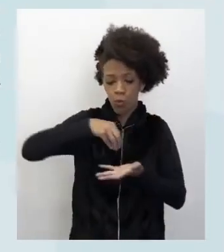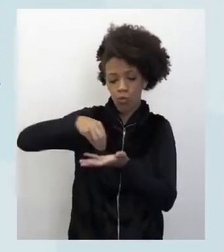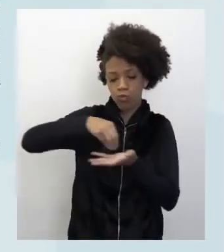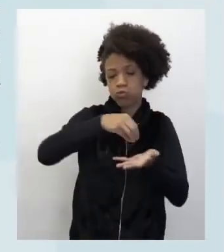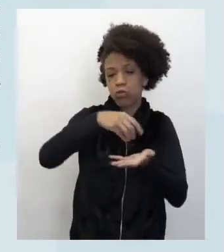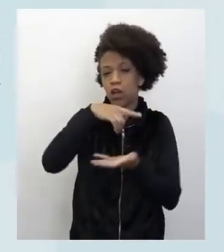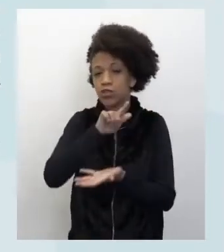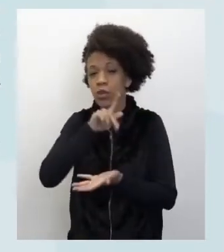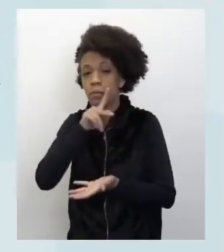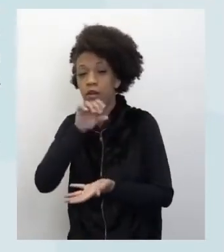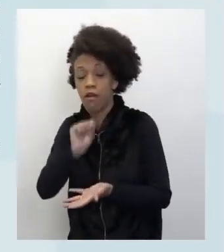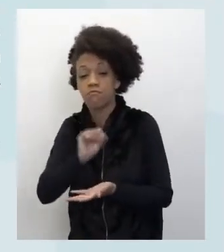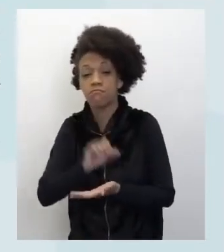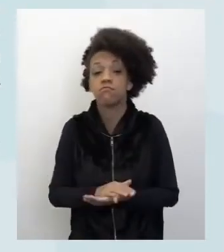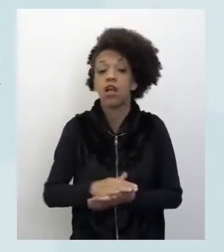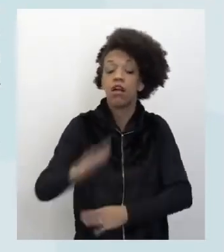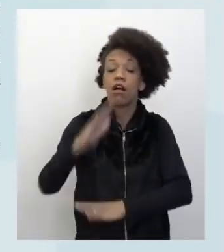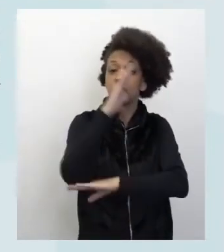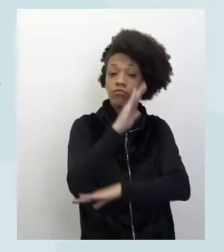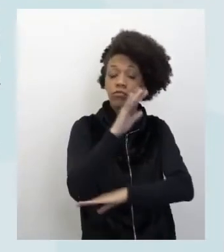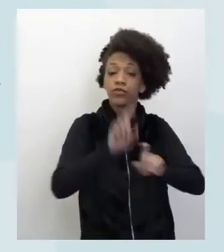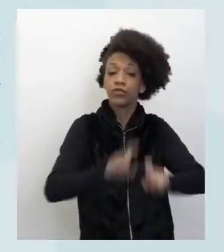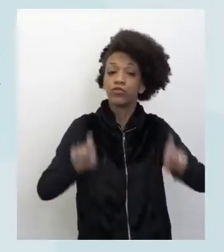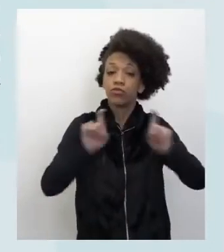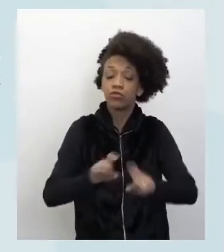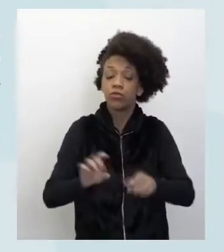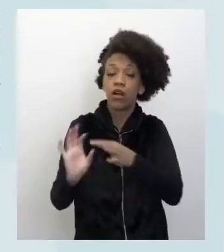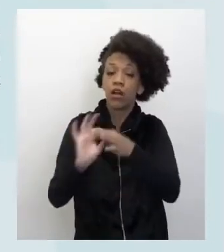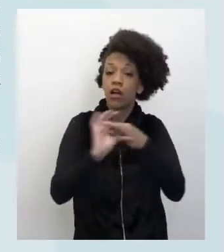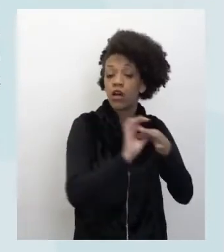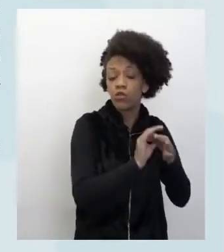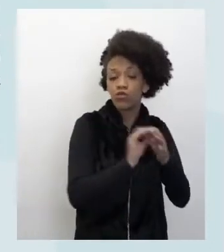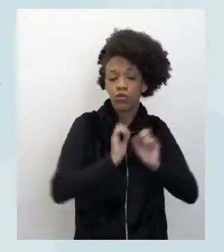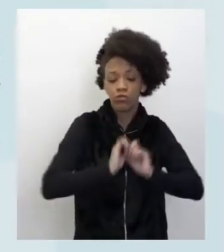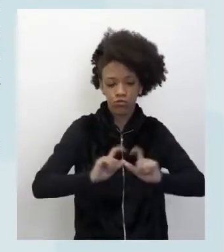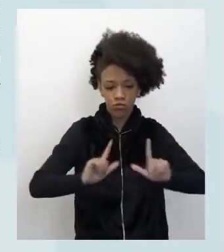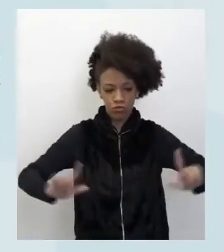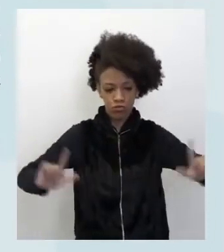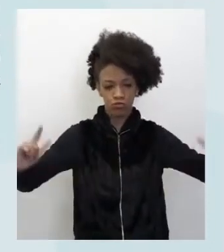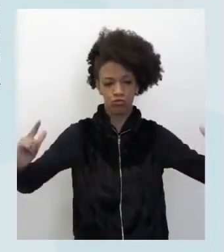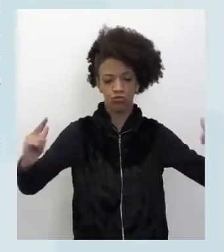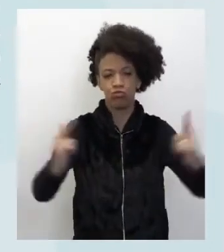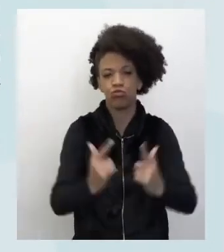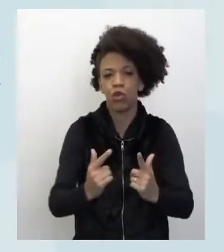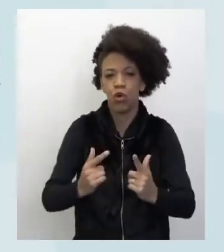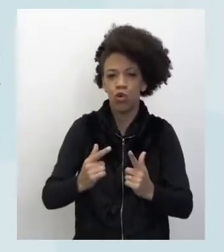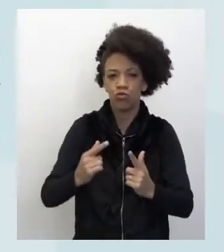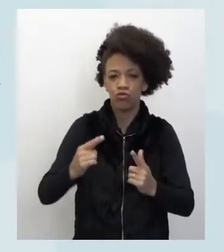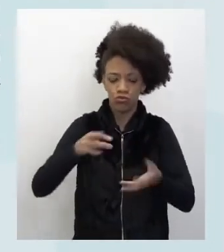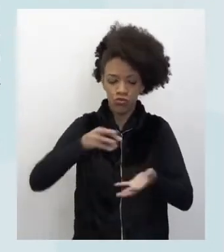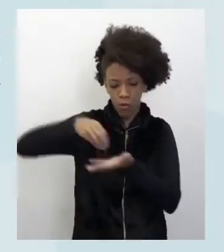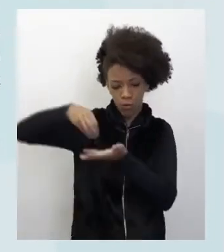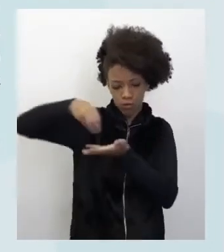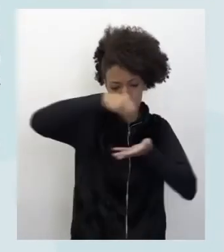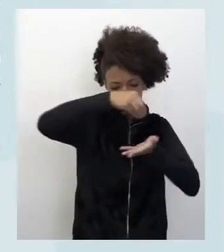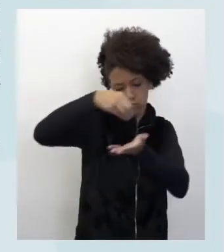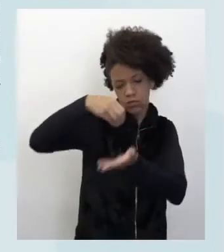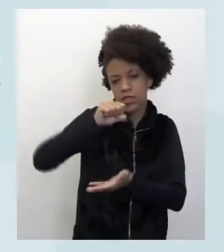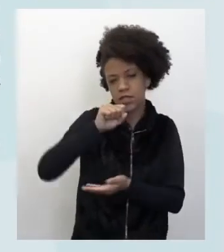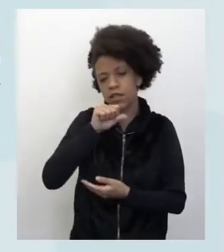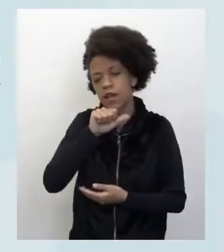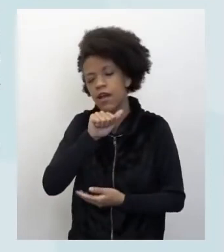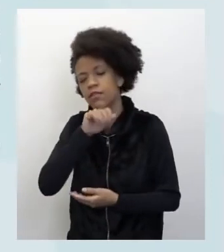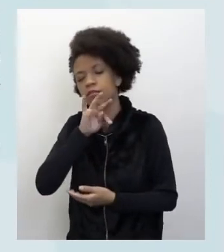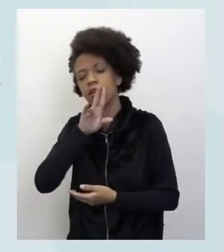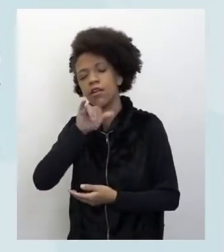e a cartografia digital, relacioná-los à produção de imagens de satélites, aos mapas digitais, entre outros.